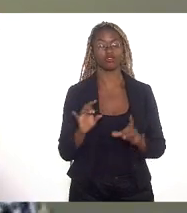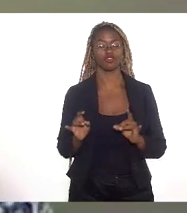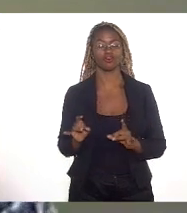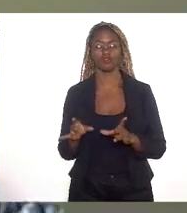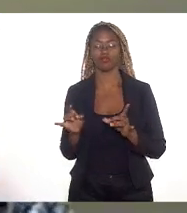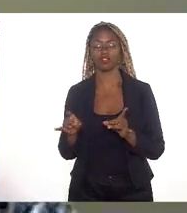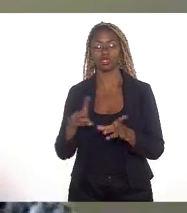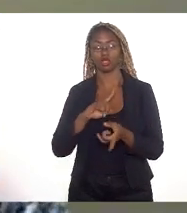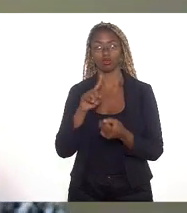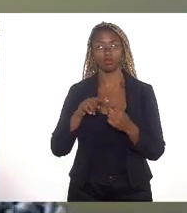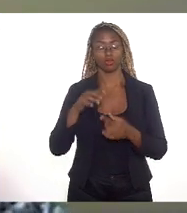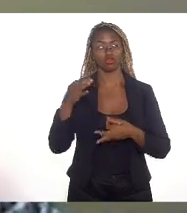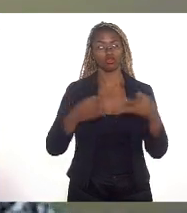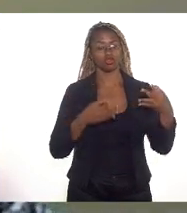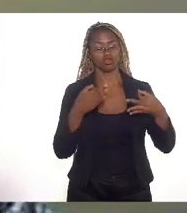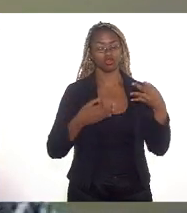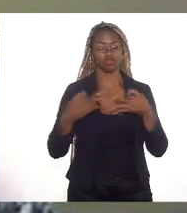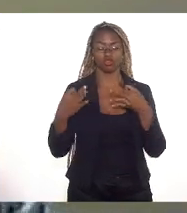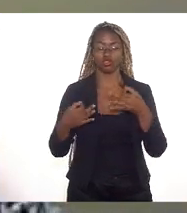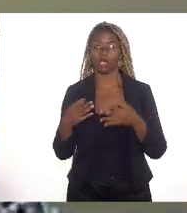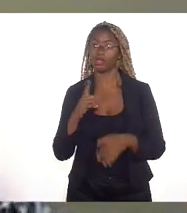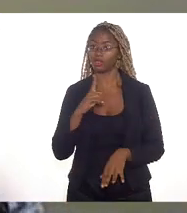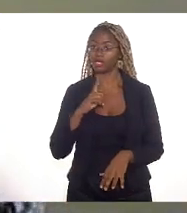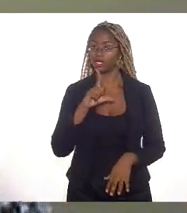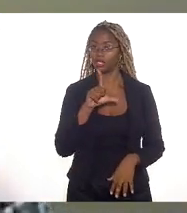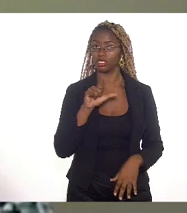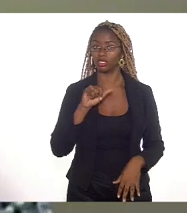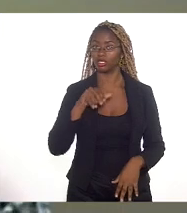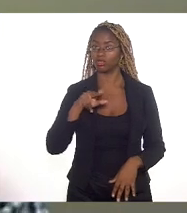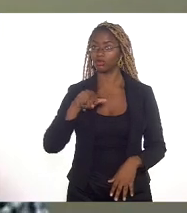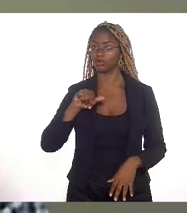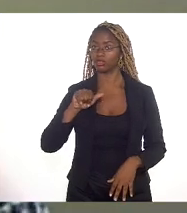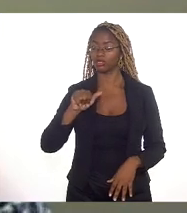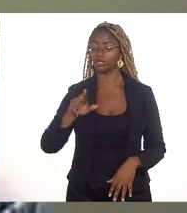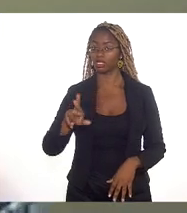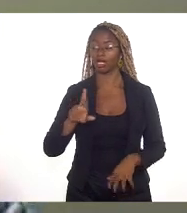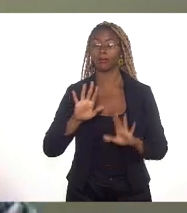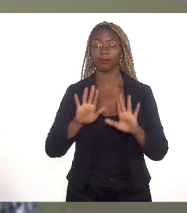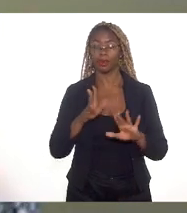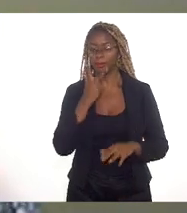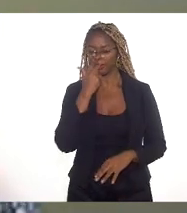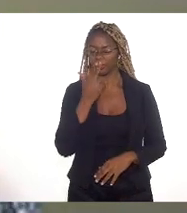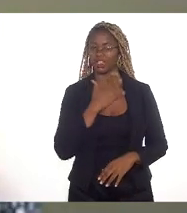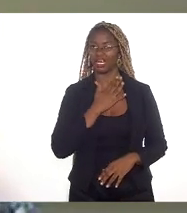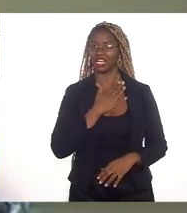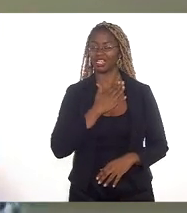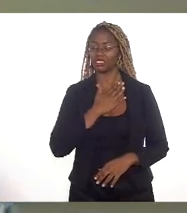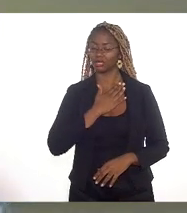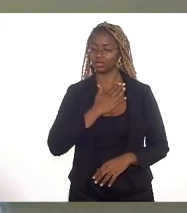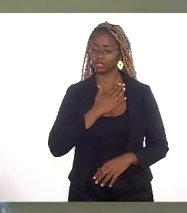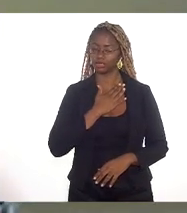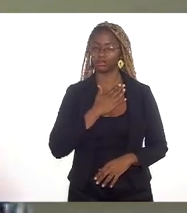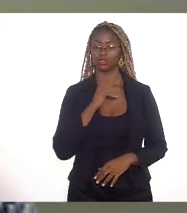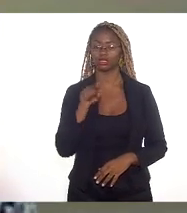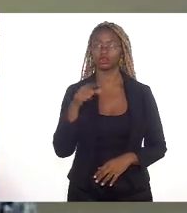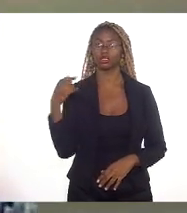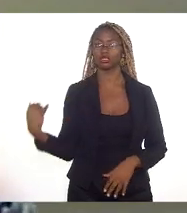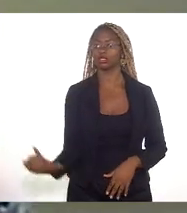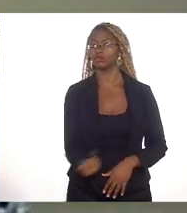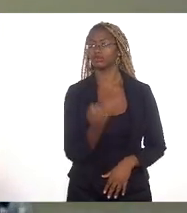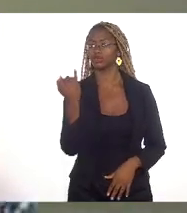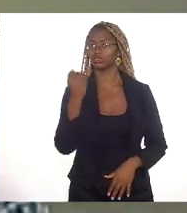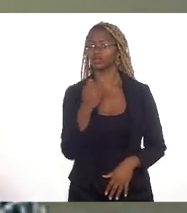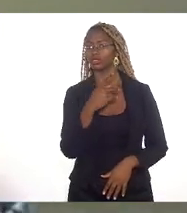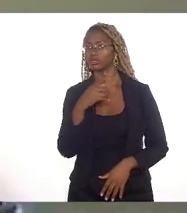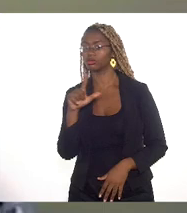decisão judicial em caráter liminar, mas me parece que é fundamental que nesse projeto de